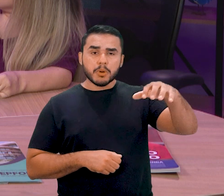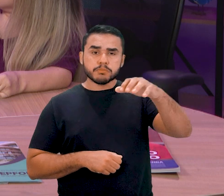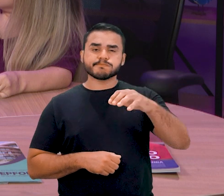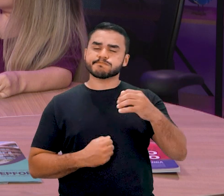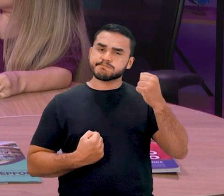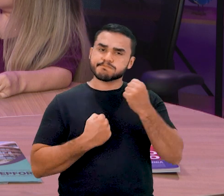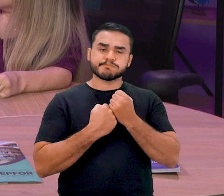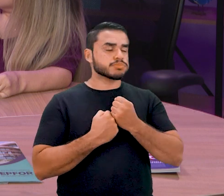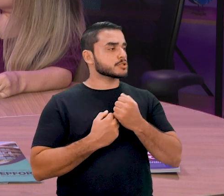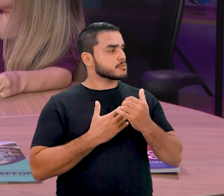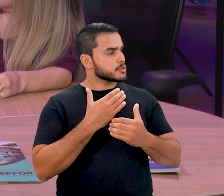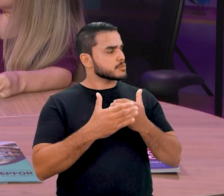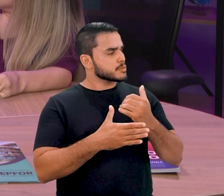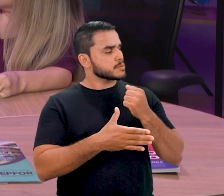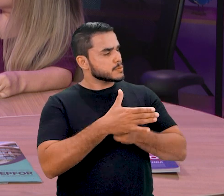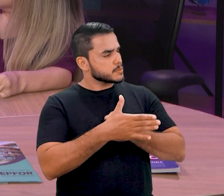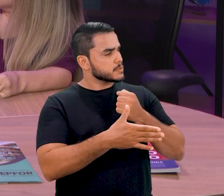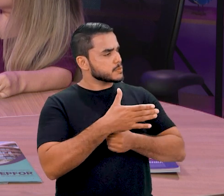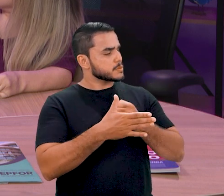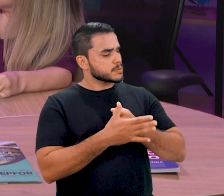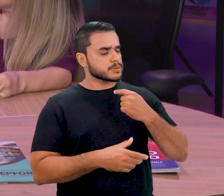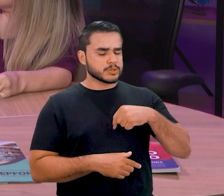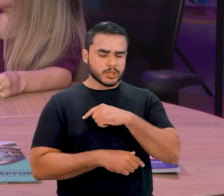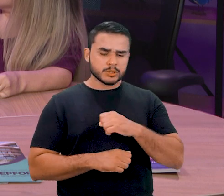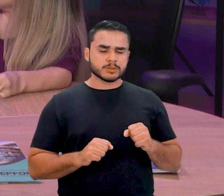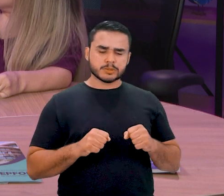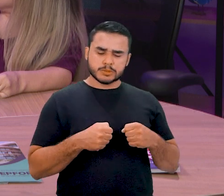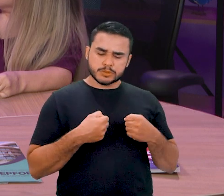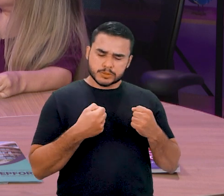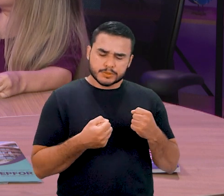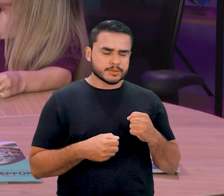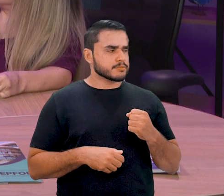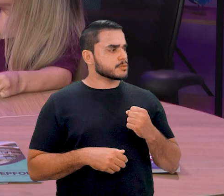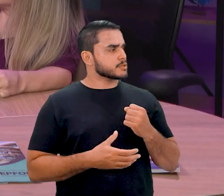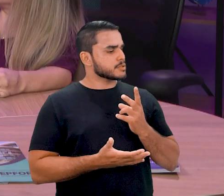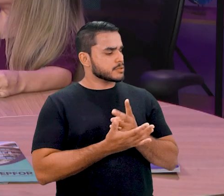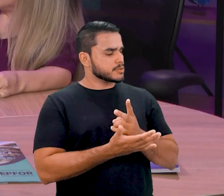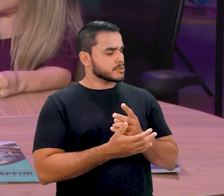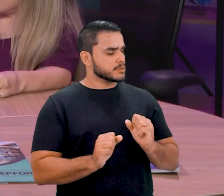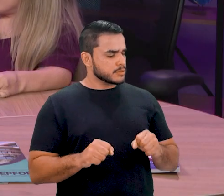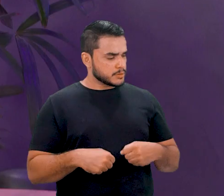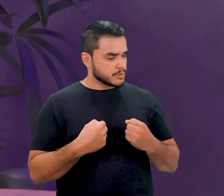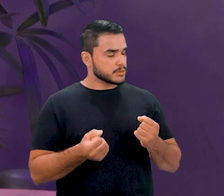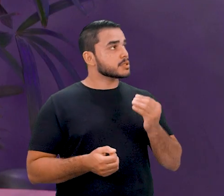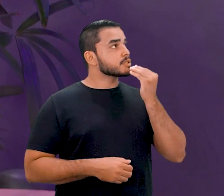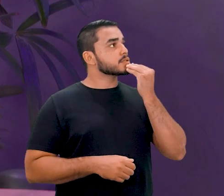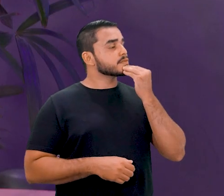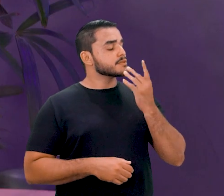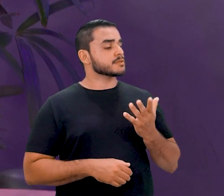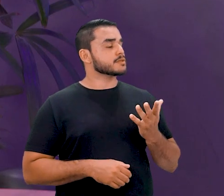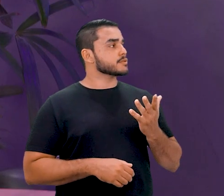ganhando força por conta da luta, né? Da gente, que vem desde os muito primórdios. tempo, né? Quando a gente